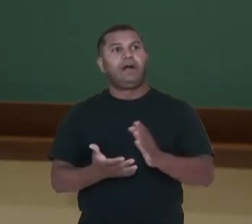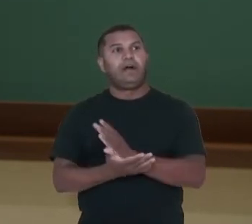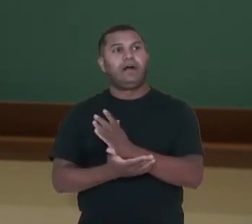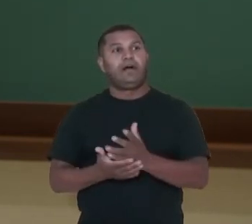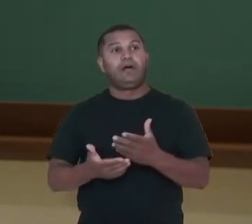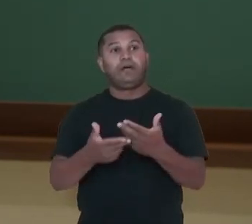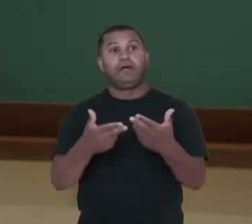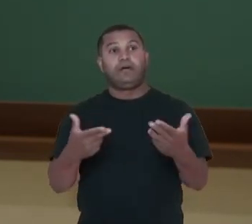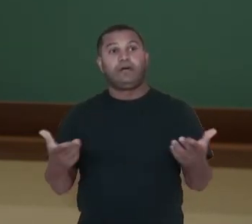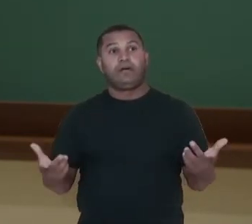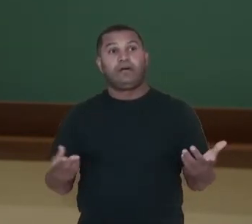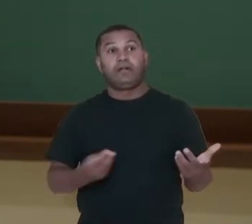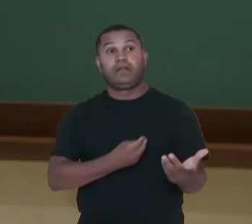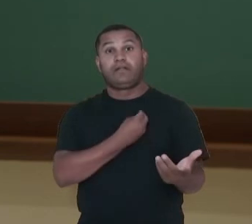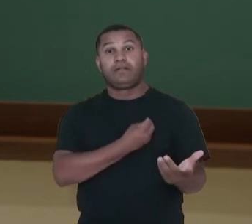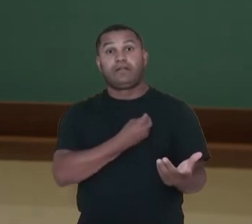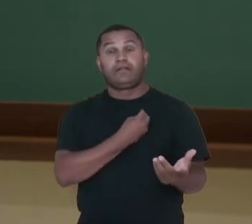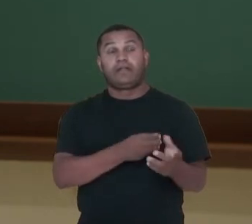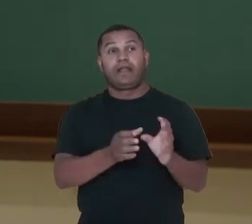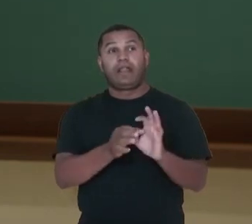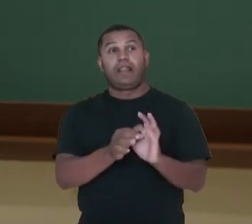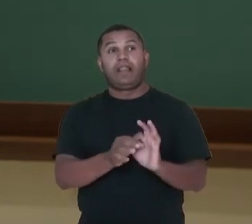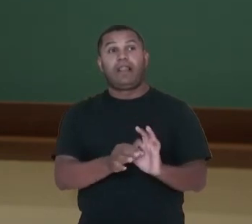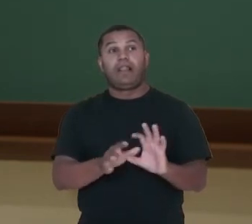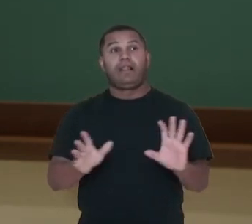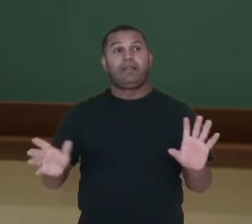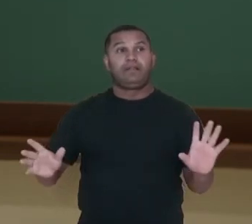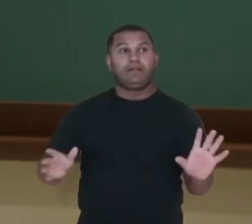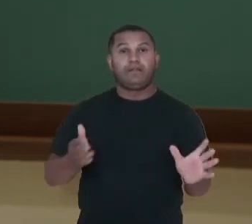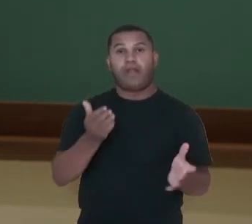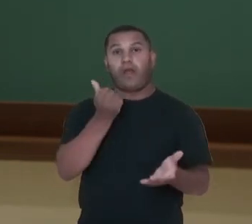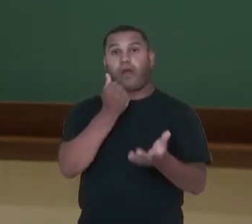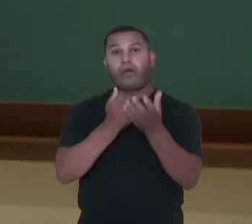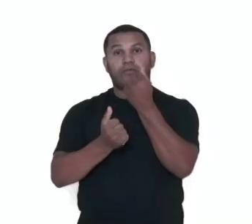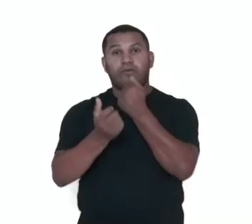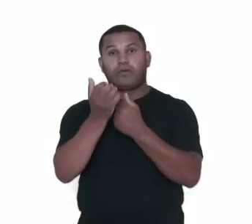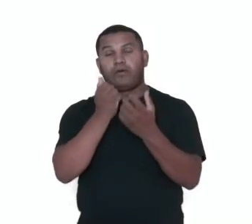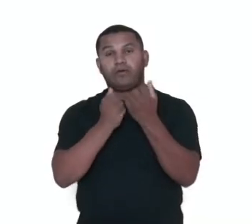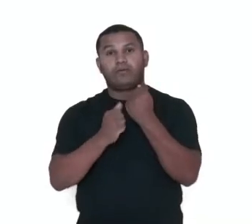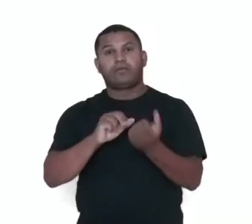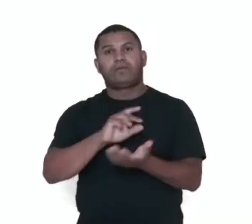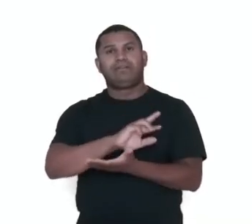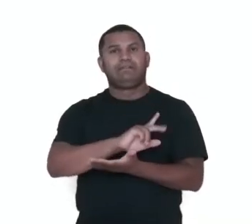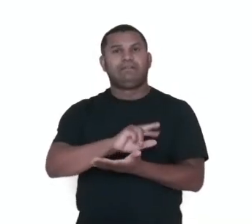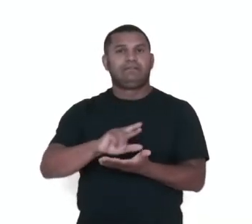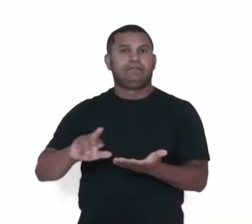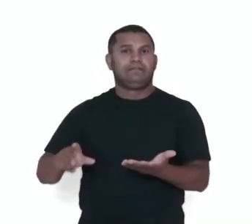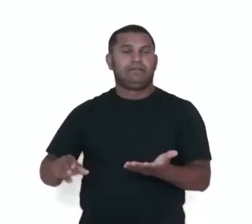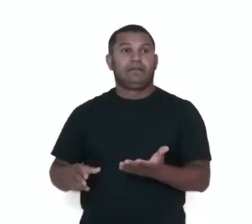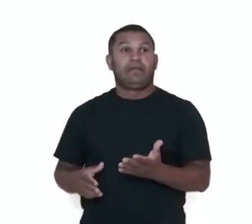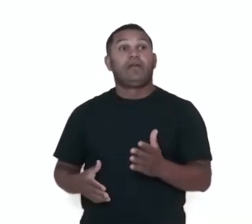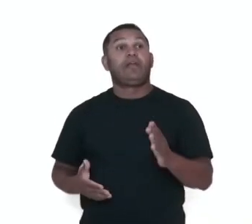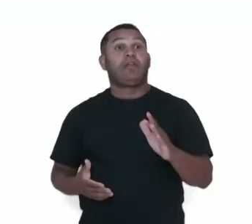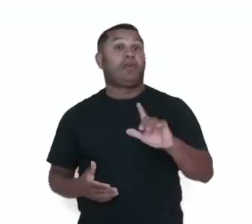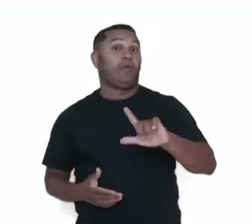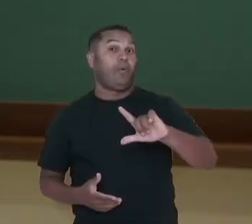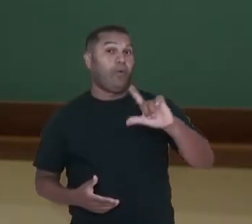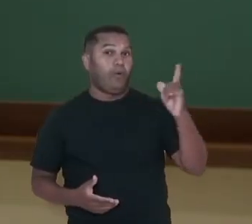espécies têm vida livre, vivem no ambiente, se alimentam de pequenos animais, enquanto que outros são